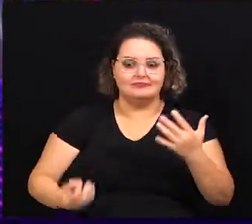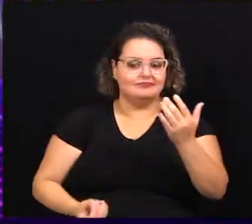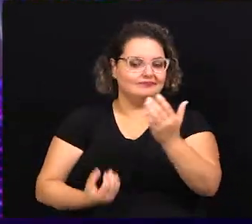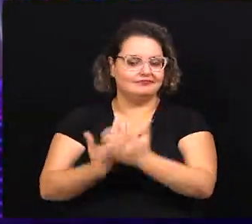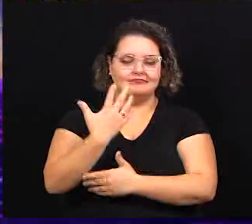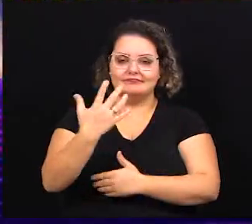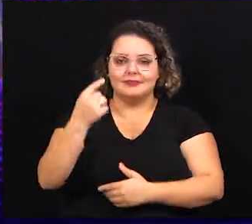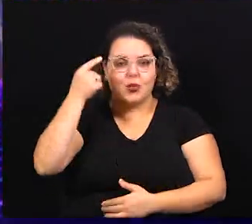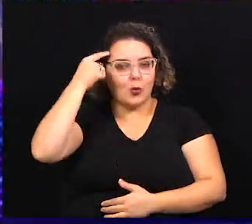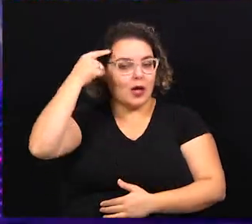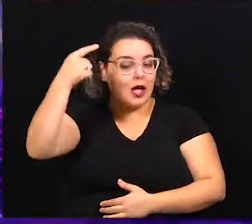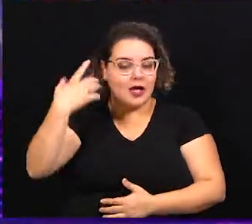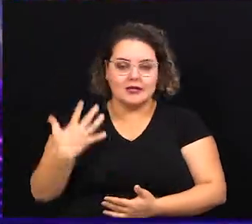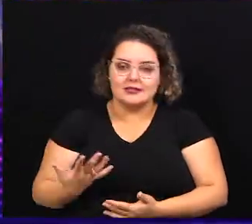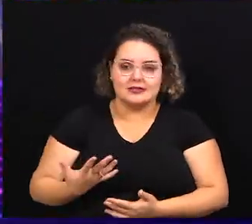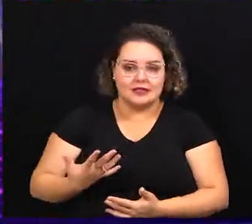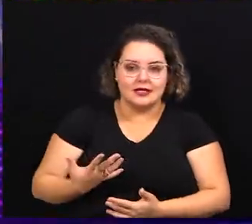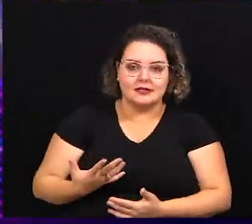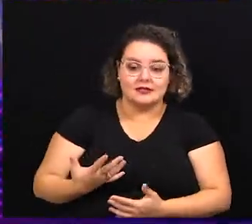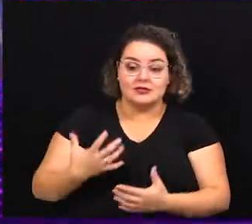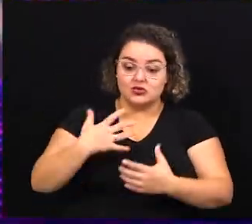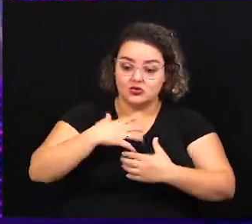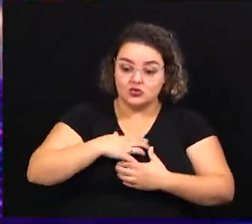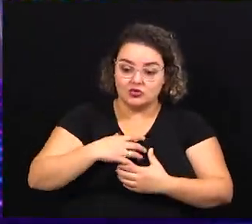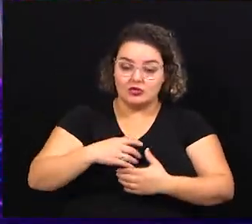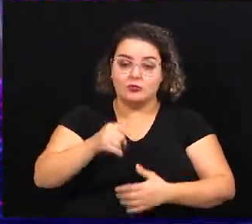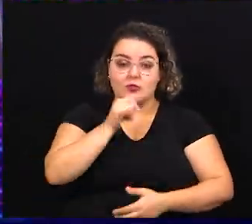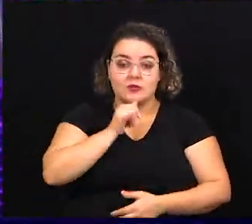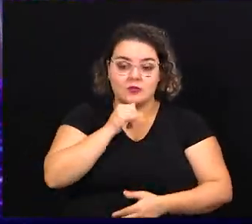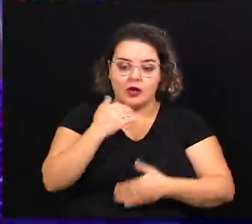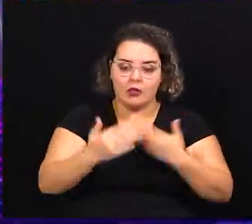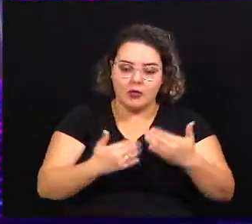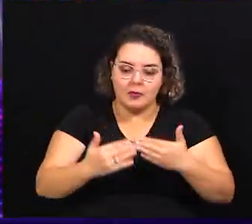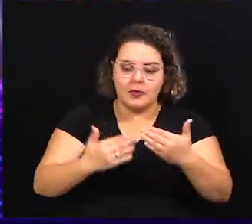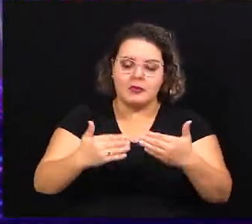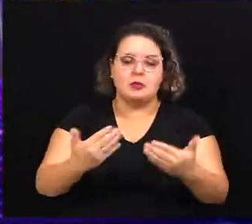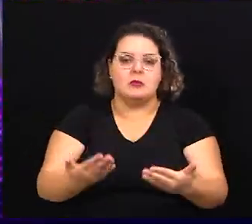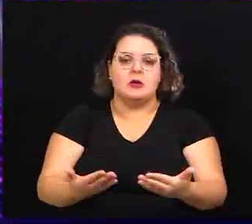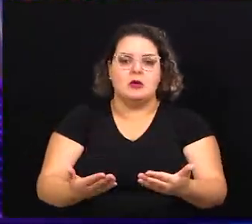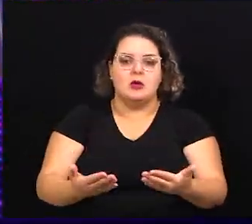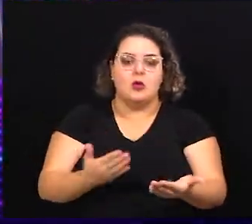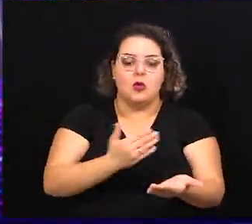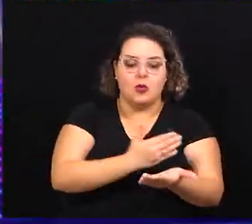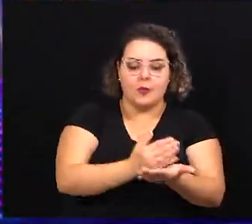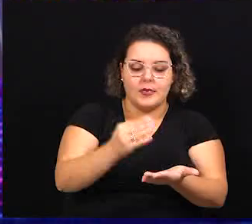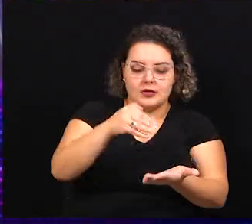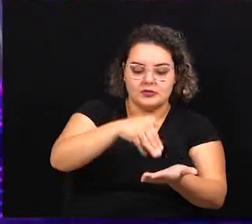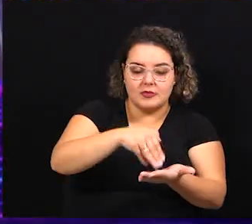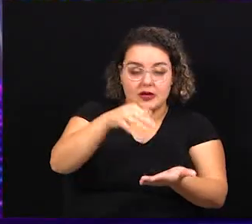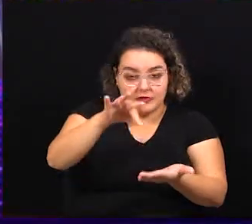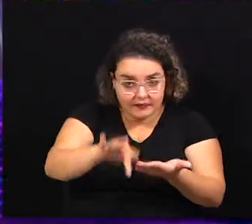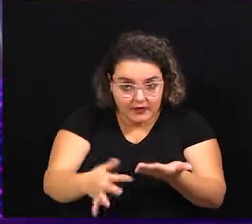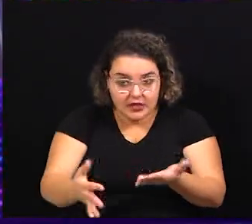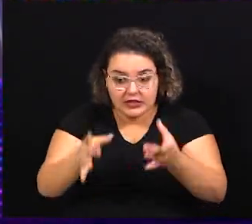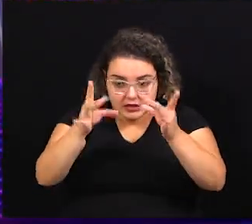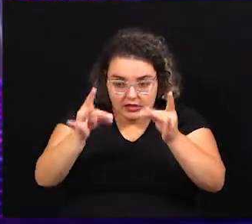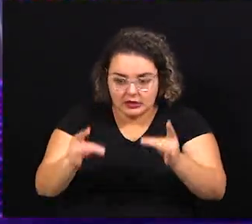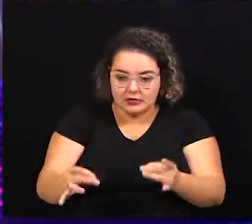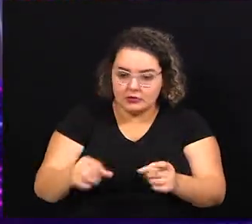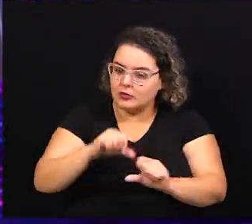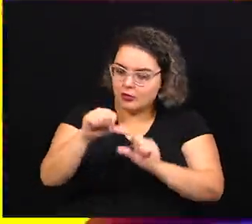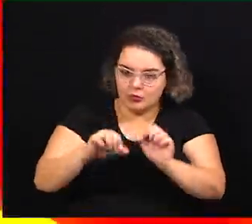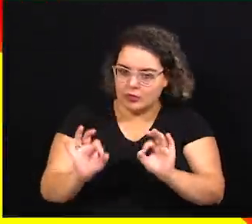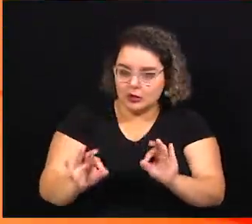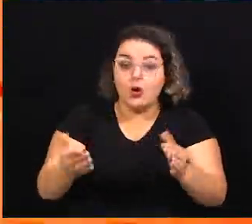inspirado. Então, surgiu todas aquelas ideias e, da forma que a narrativa foi construída, que ela tem um início, meio e fim muito